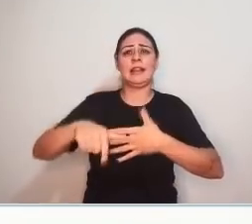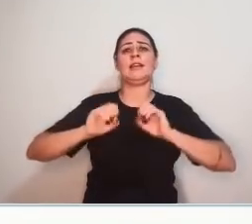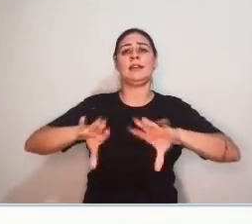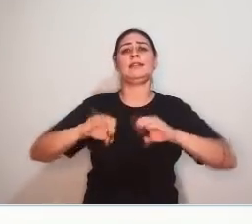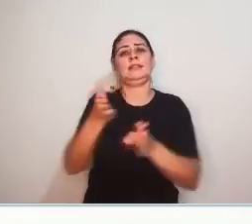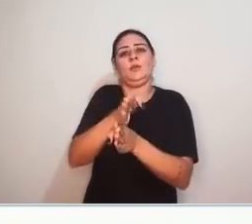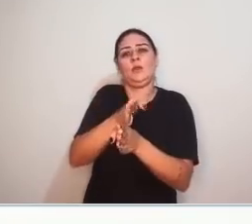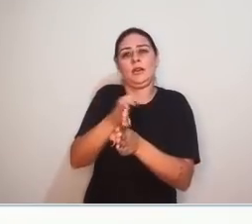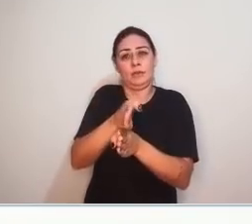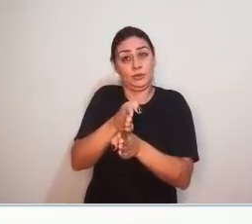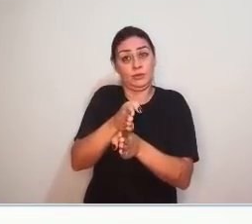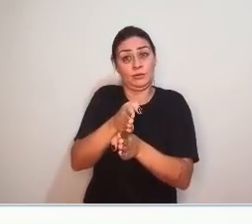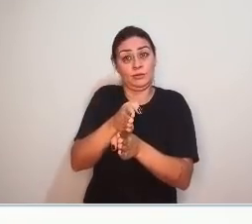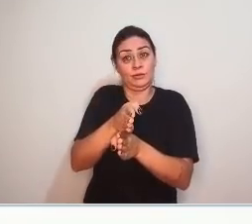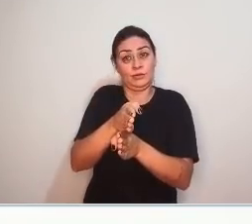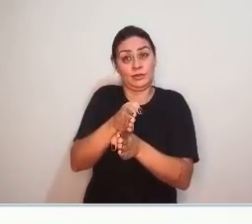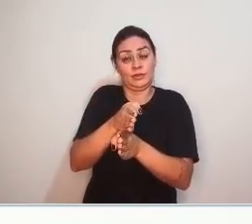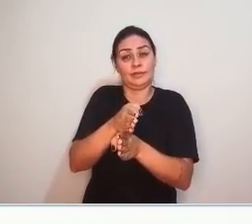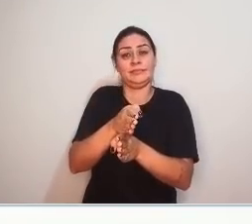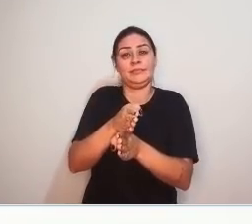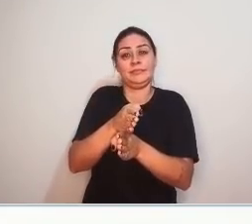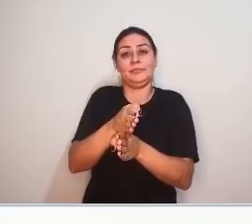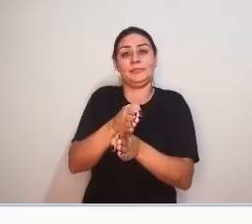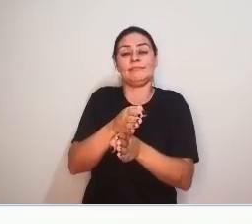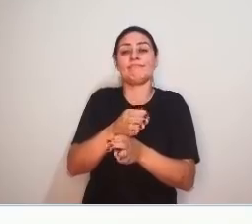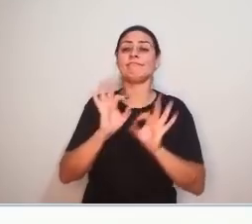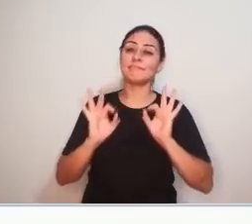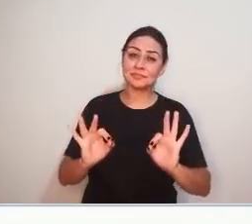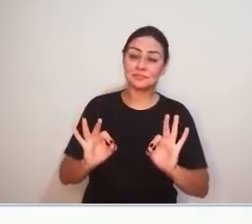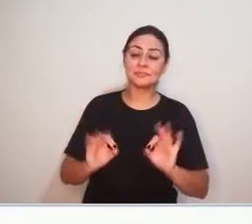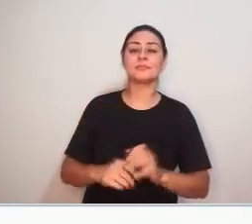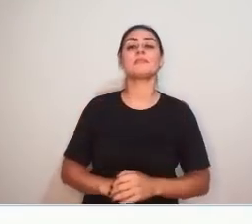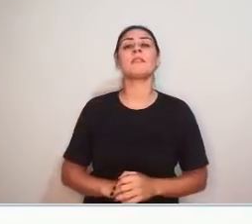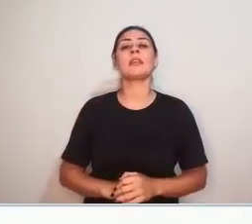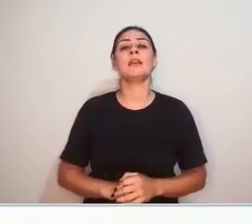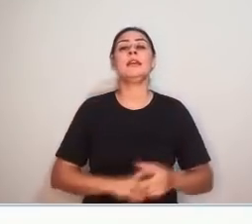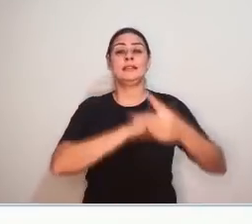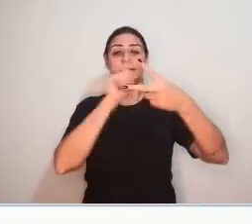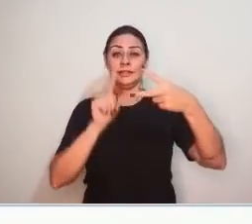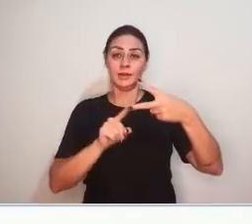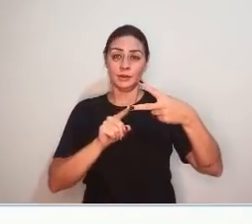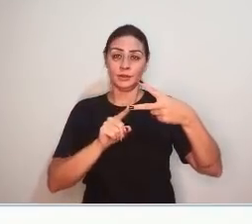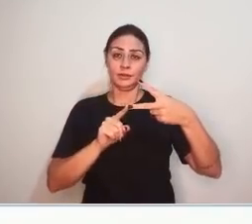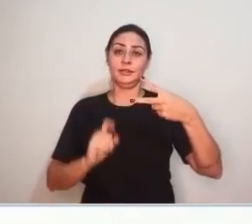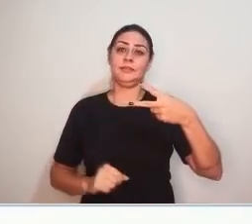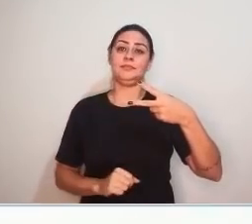para chamar a modalidade de ensino híbrido de ensino híbrido. Esse é o primeiro componente.